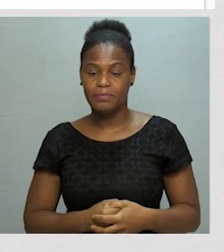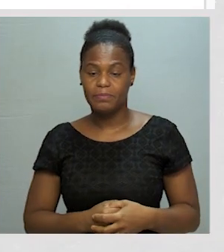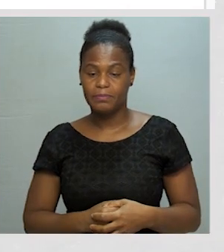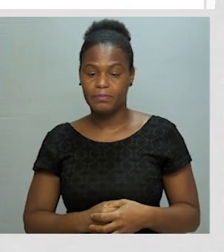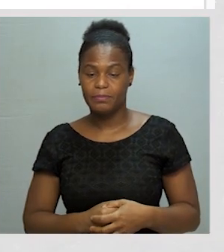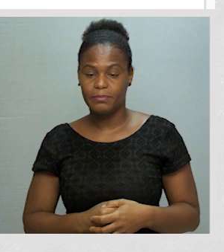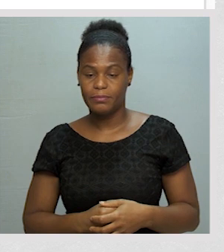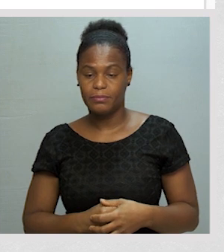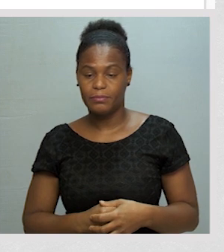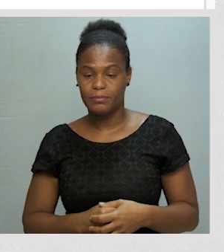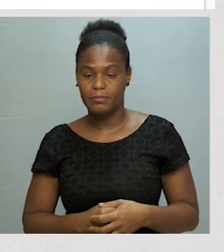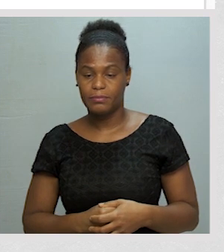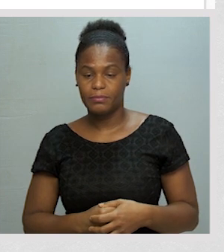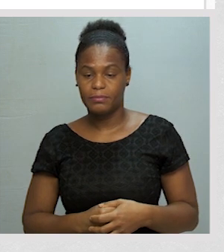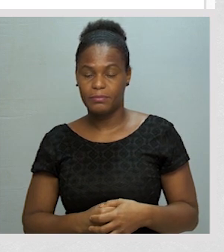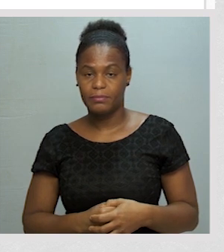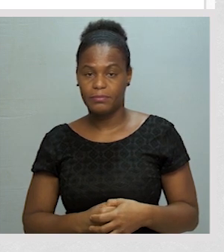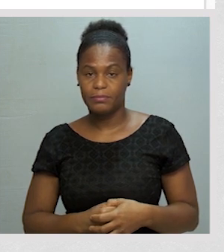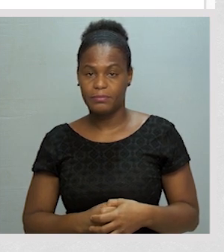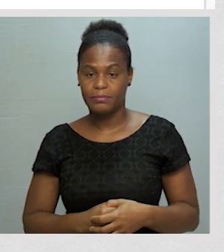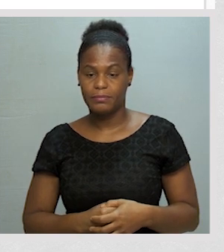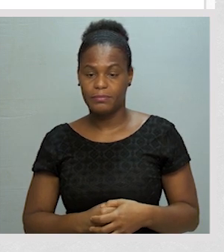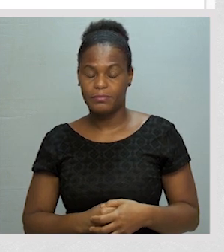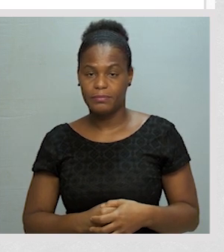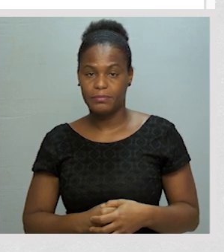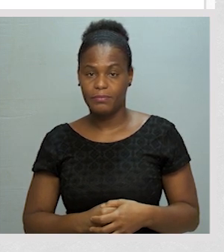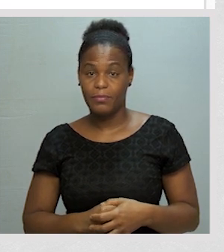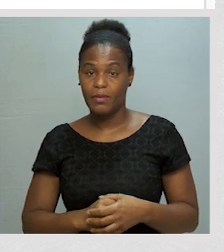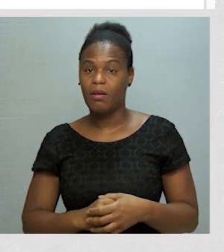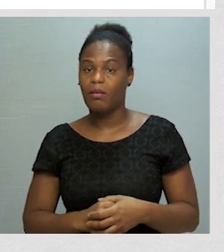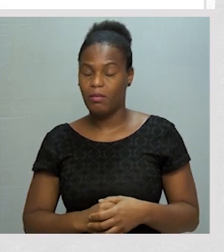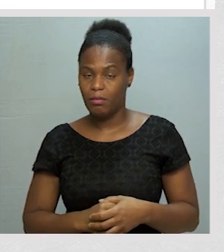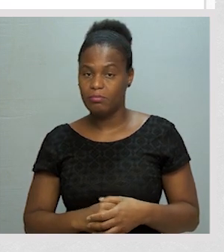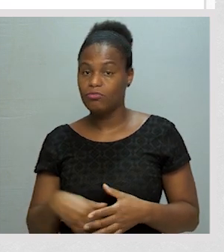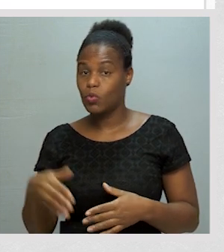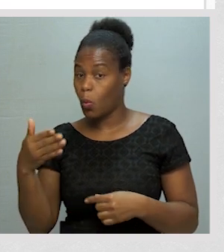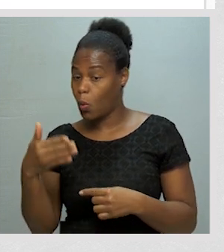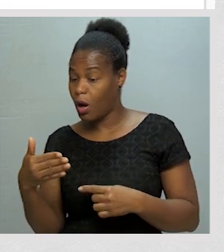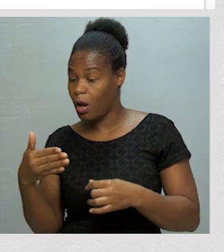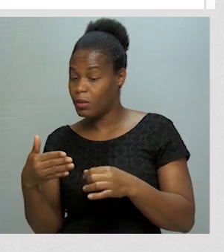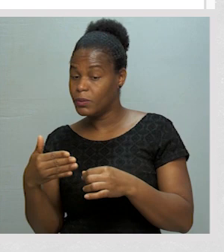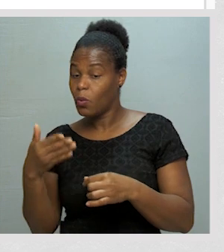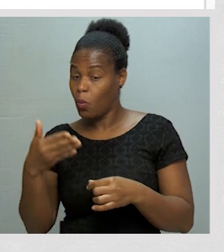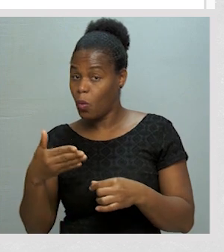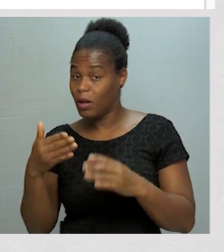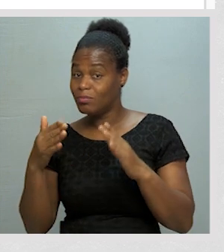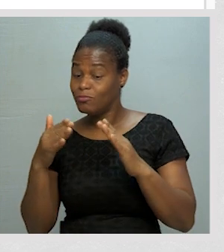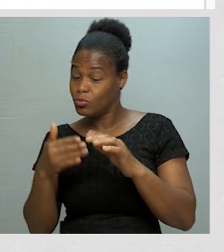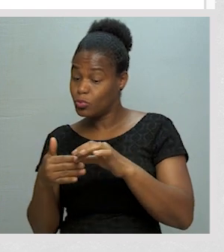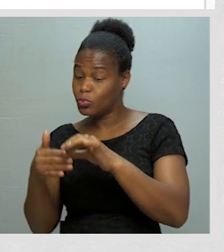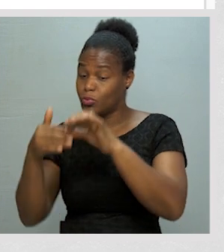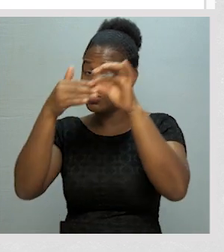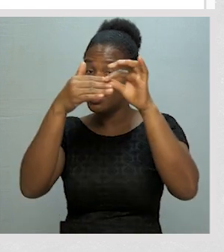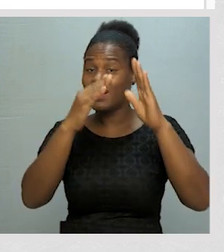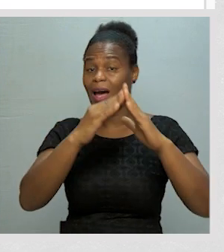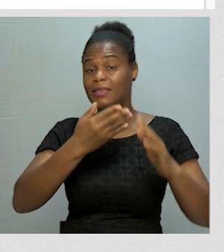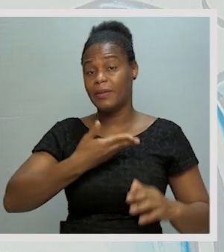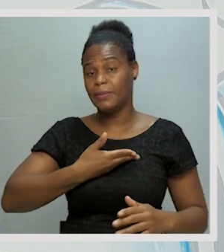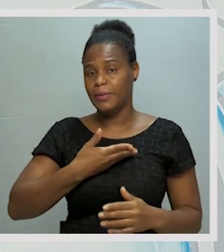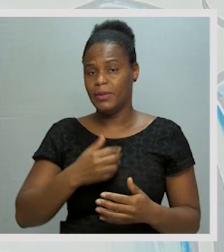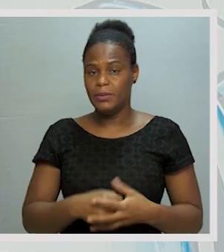8 mais 4 dá 12, não é? E o 1 pertence à ordem